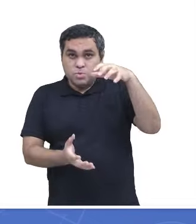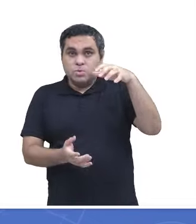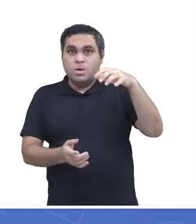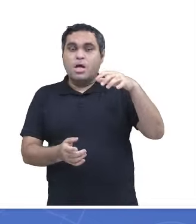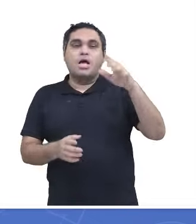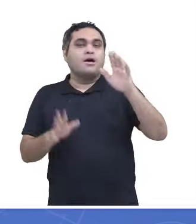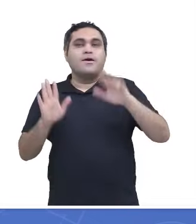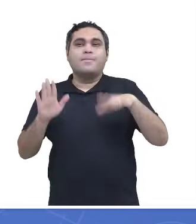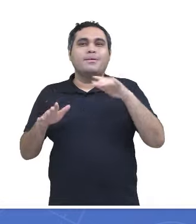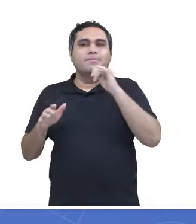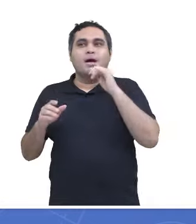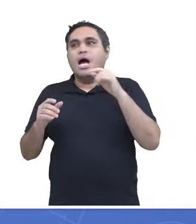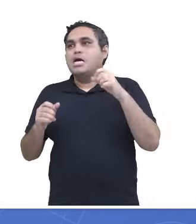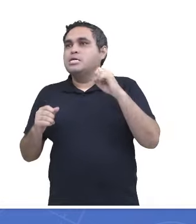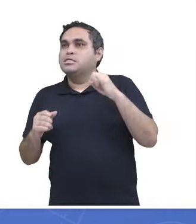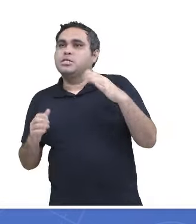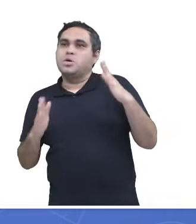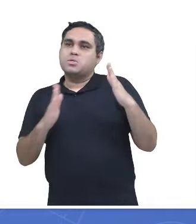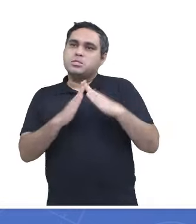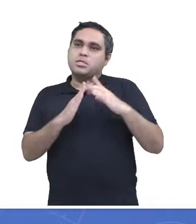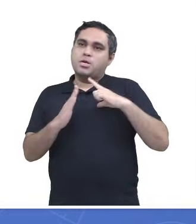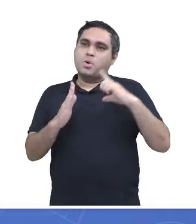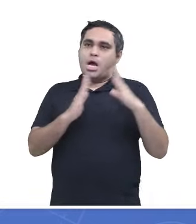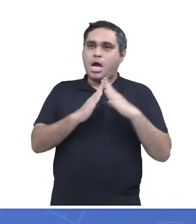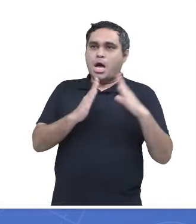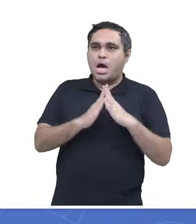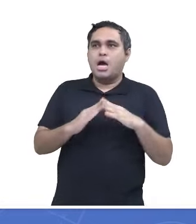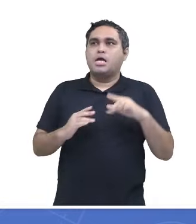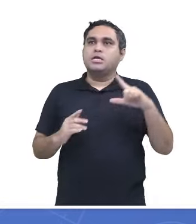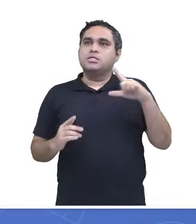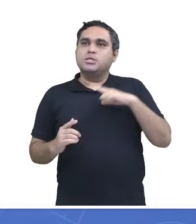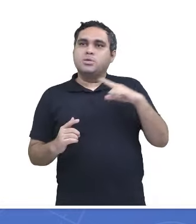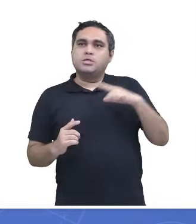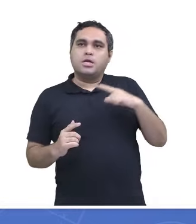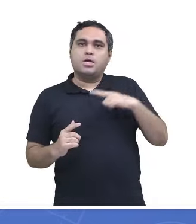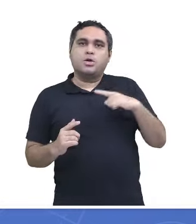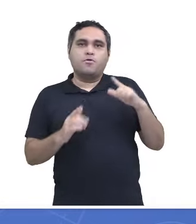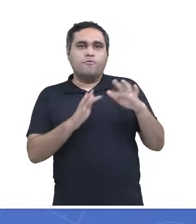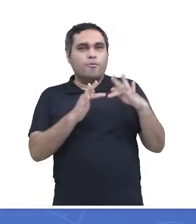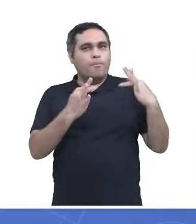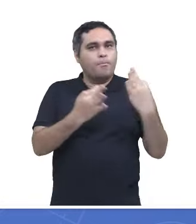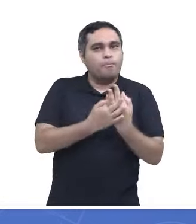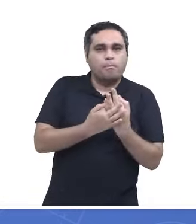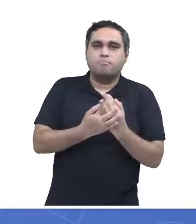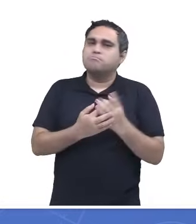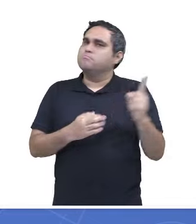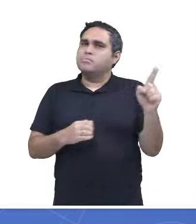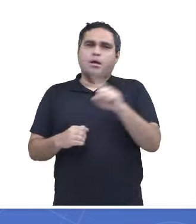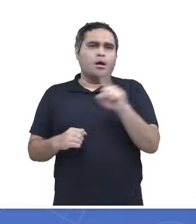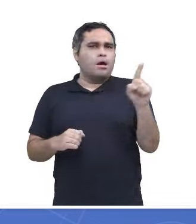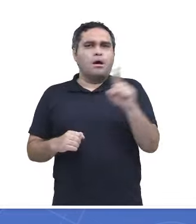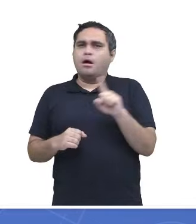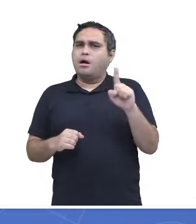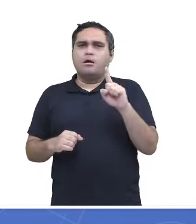importante também a identificação do jovem como um adulto. A literatura tem